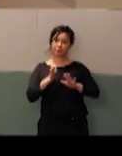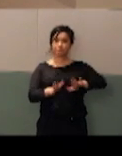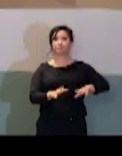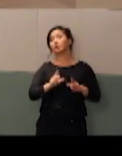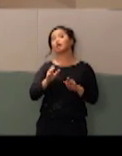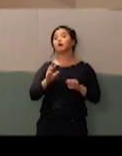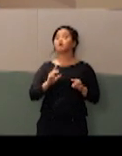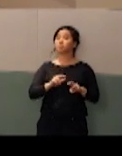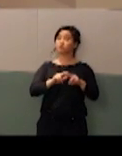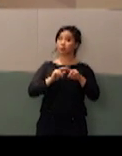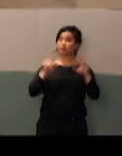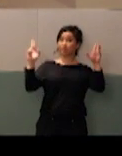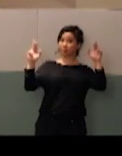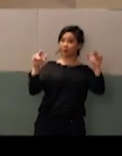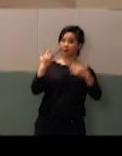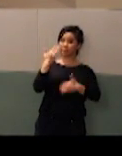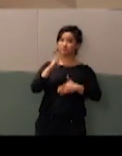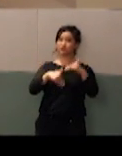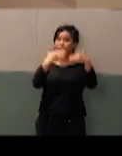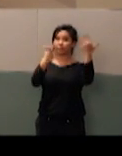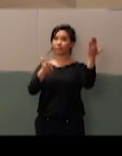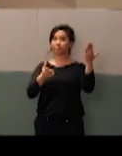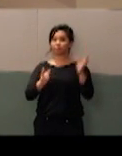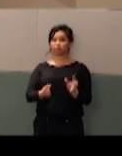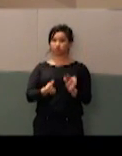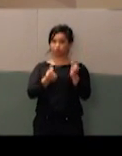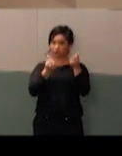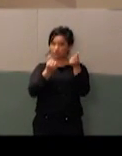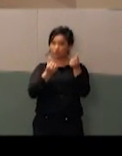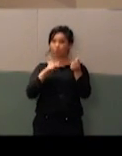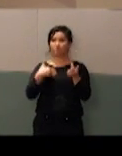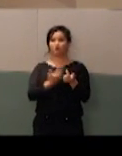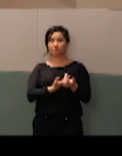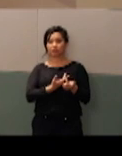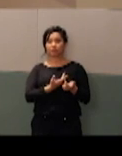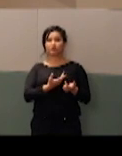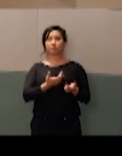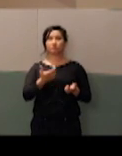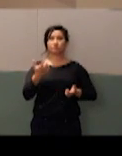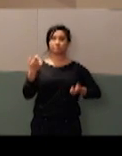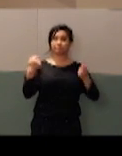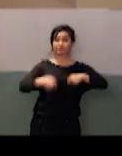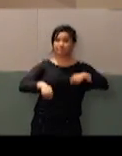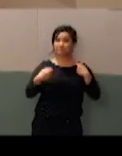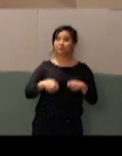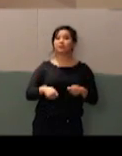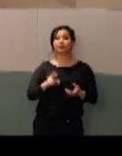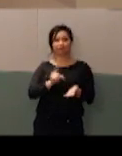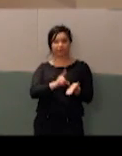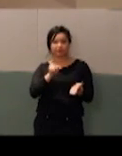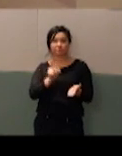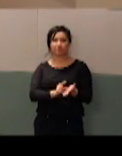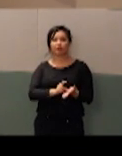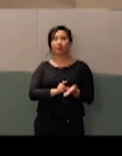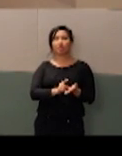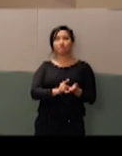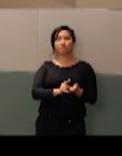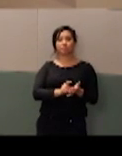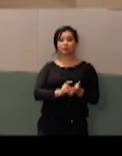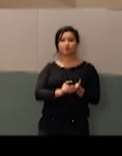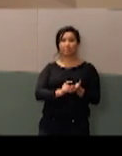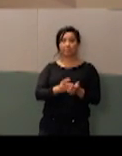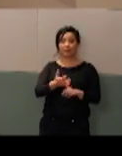nós temos, estou de acordo que, com o Rodrigo, que eu acho que nós temos que dinamizar, de fato, essa economia do Distrito